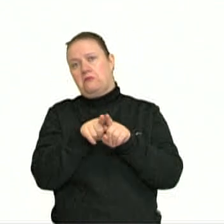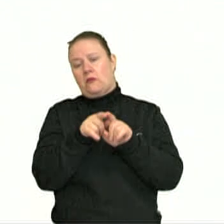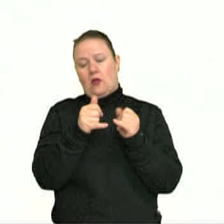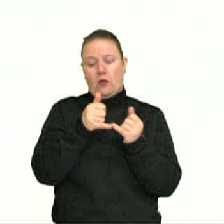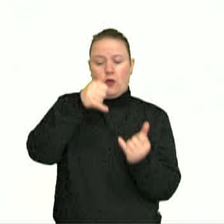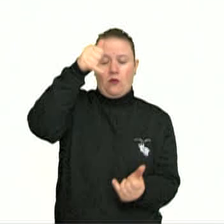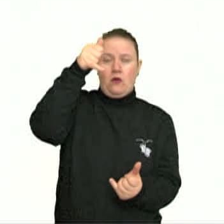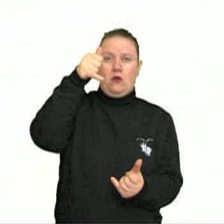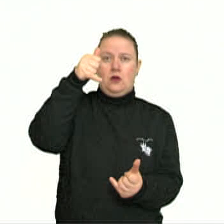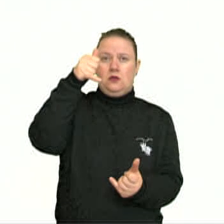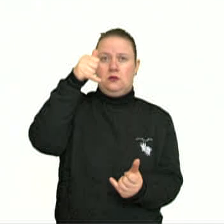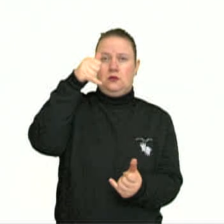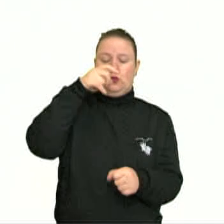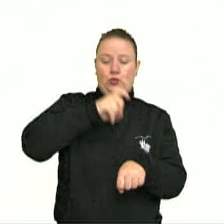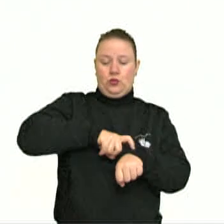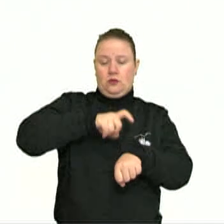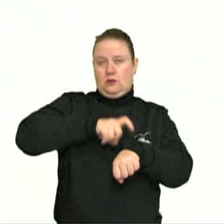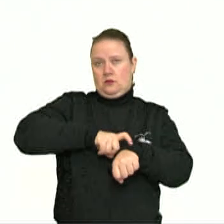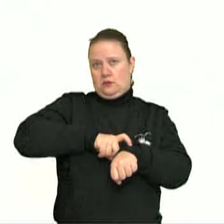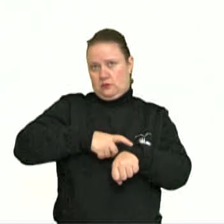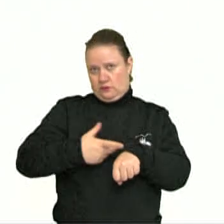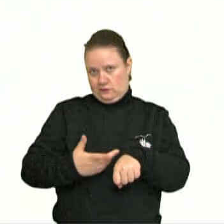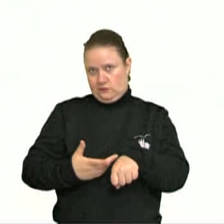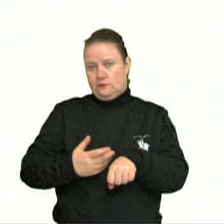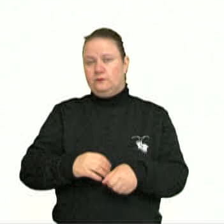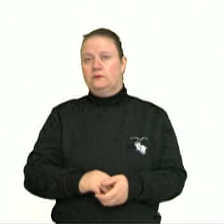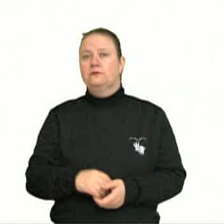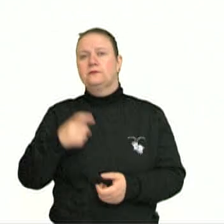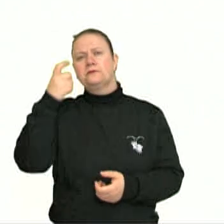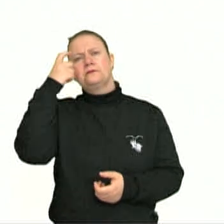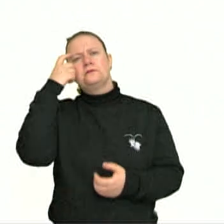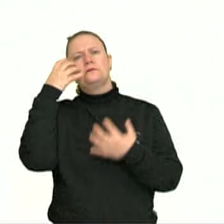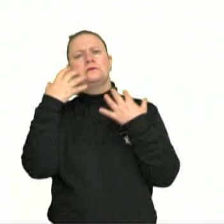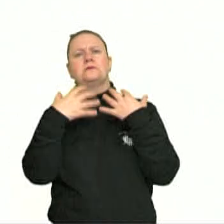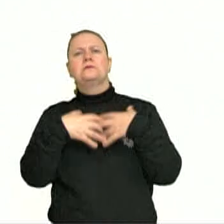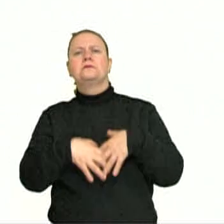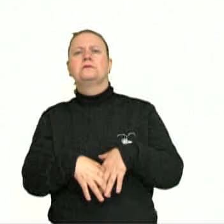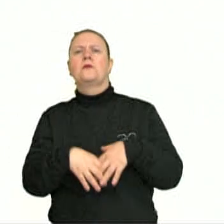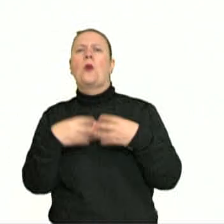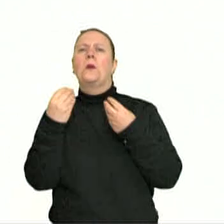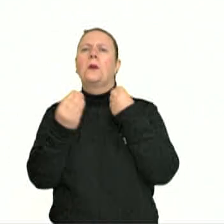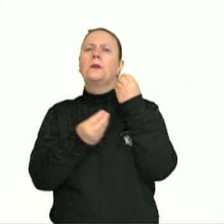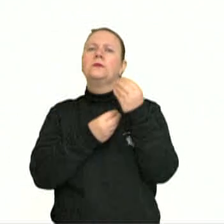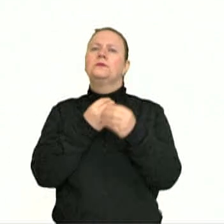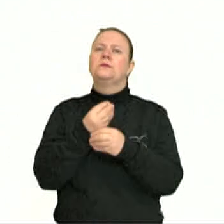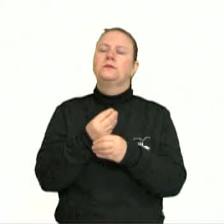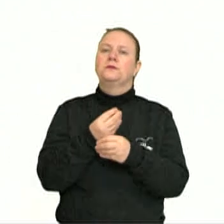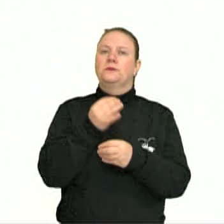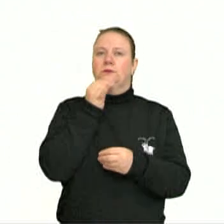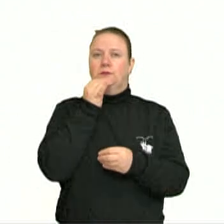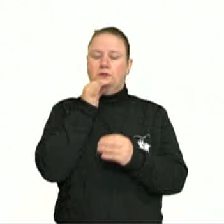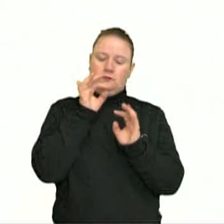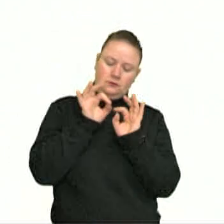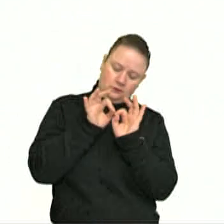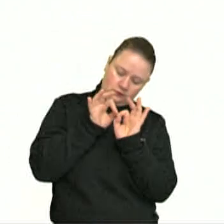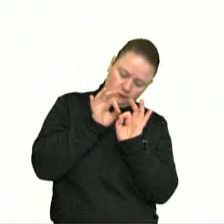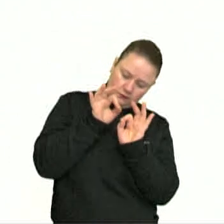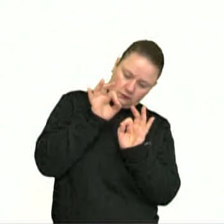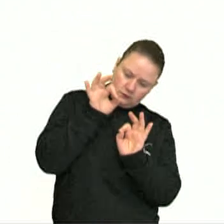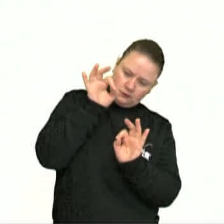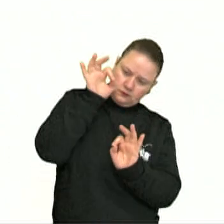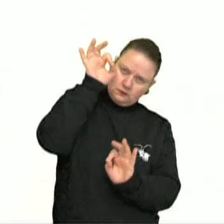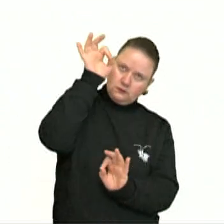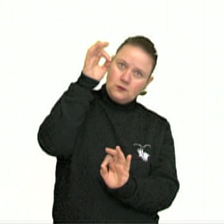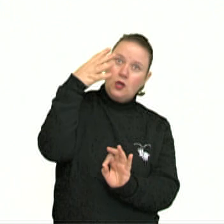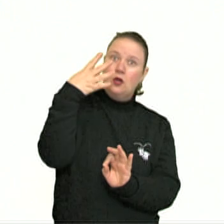do relógio. Então, vamos refletir isso. Como é que a gente poderia assim? Vamos supor que o tamanho da corda desse relógio é de